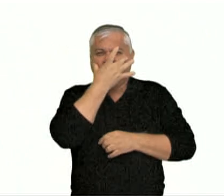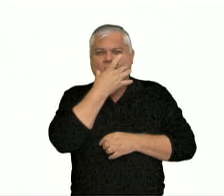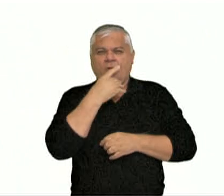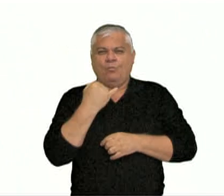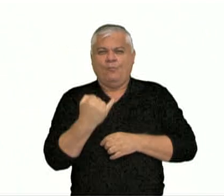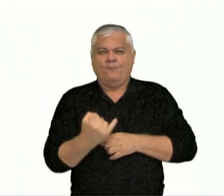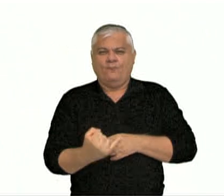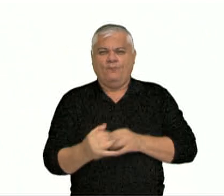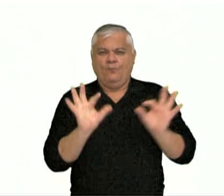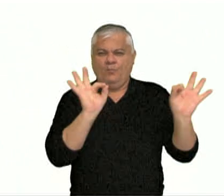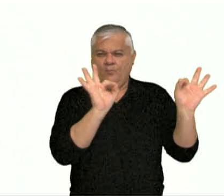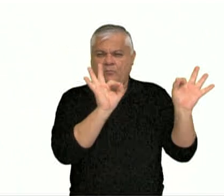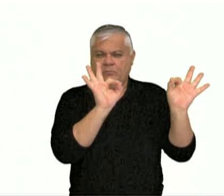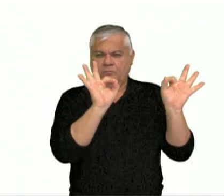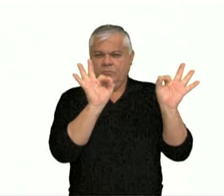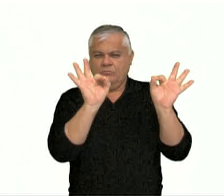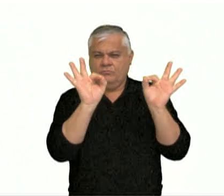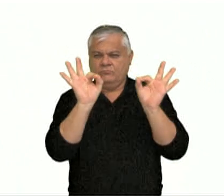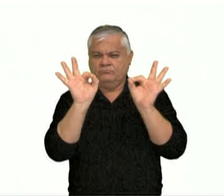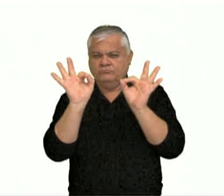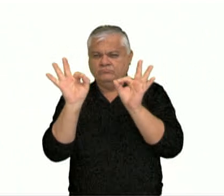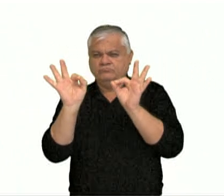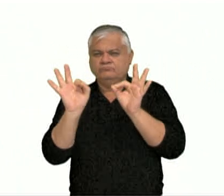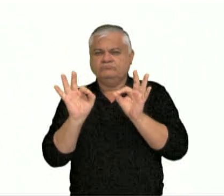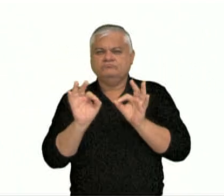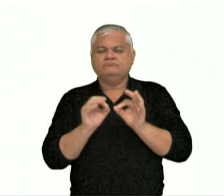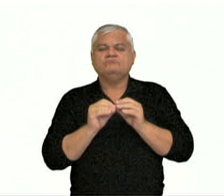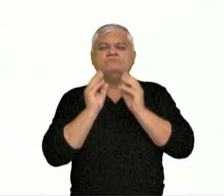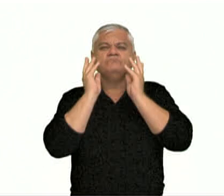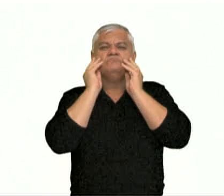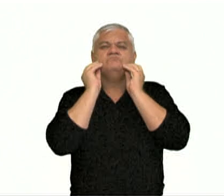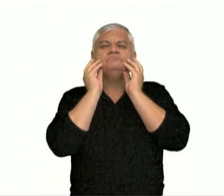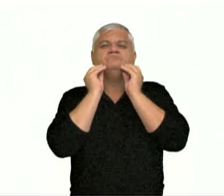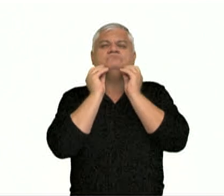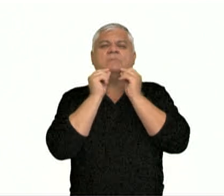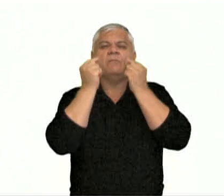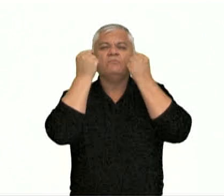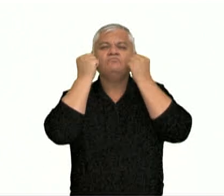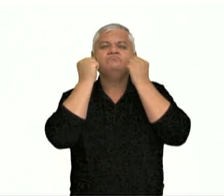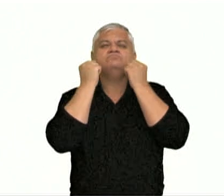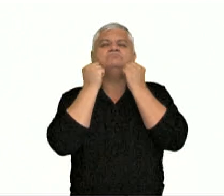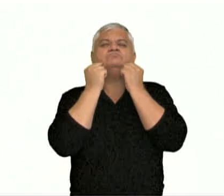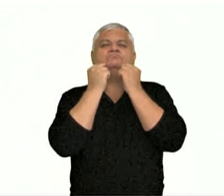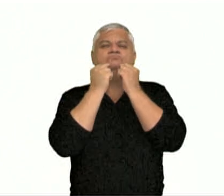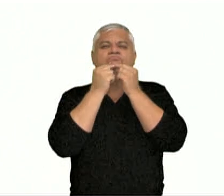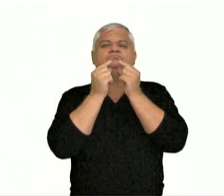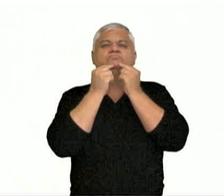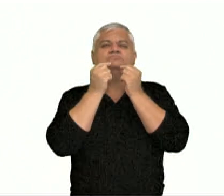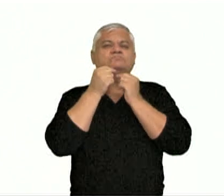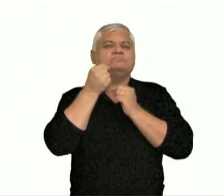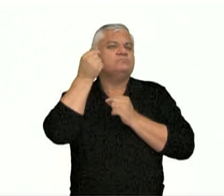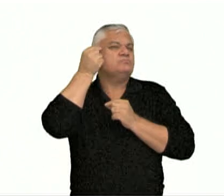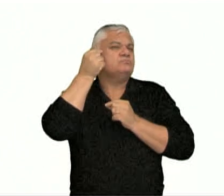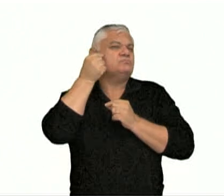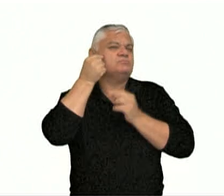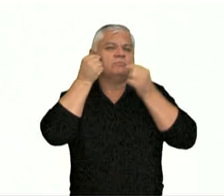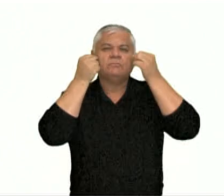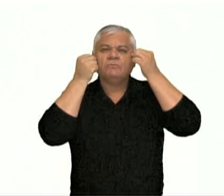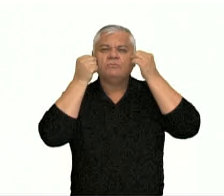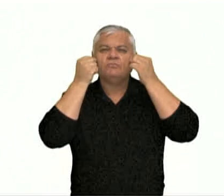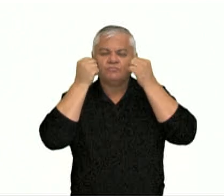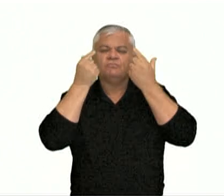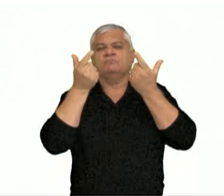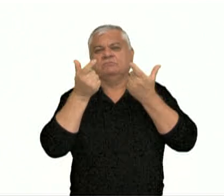pálida, uma tira estreita de barba por baixo do queixo e de uma têmpora a outra curta, ruiva